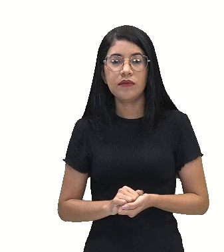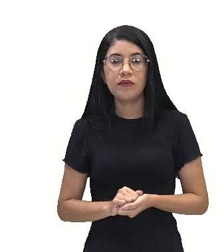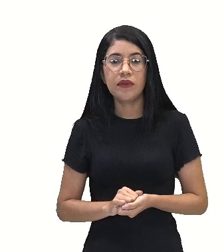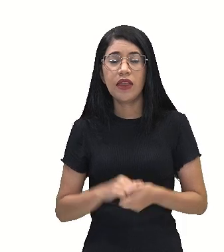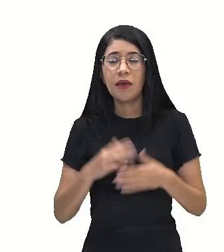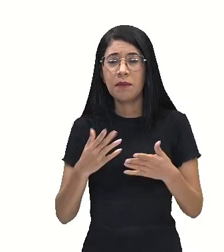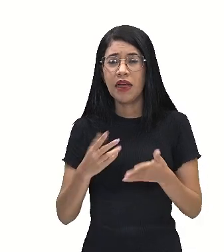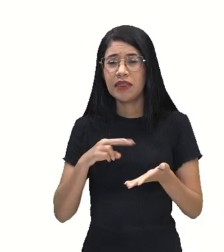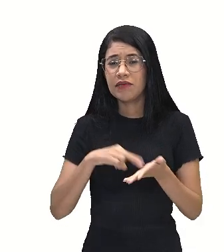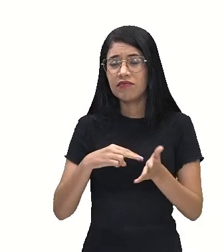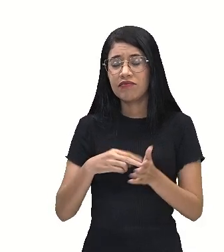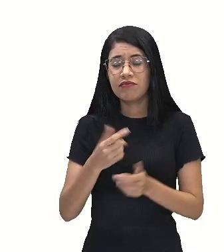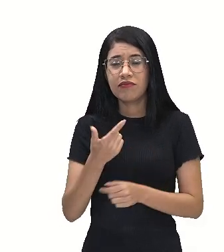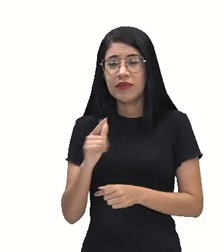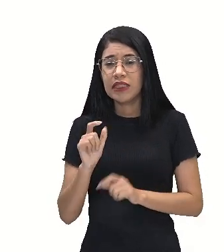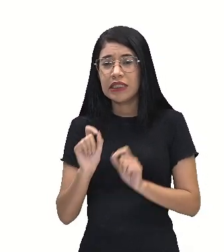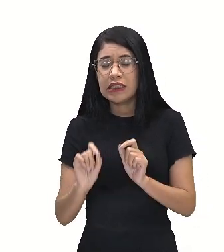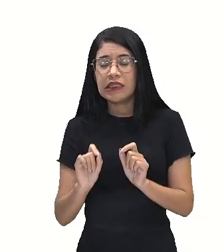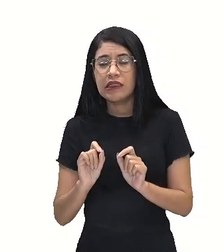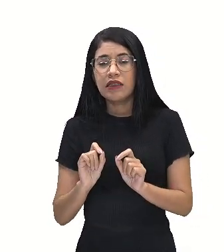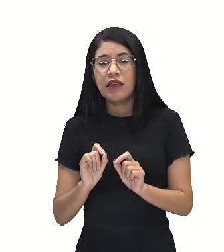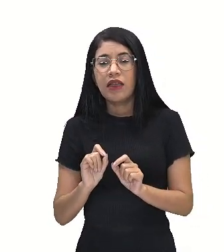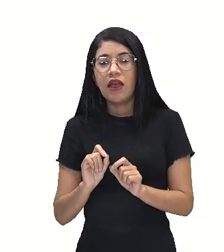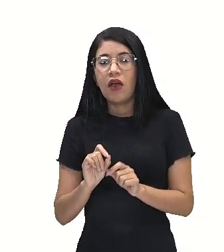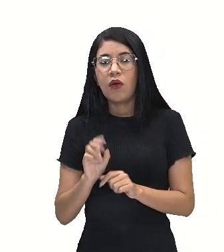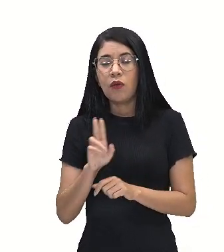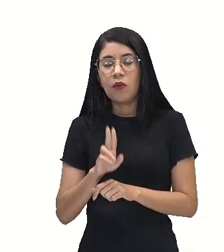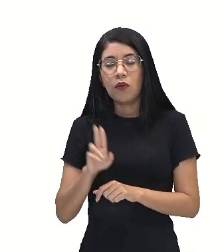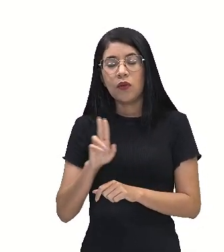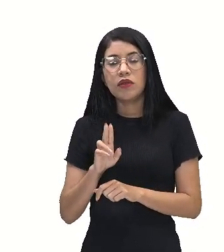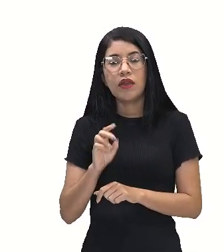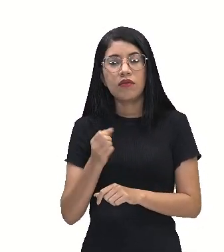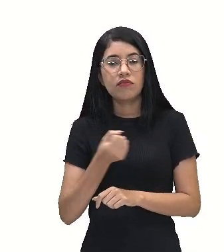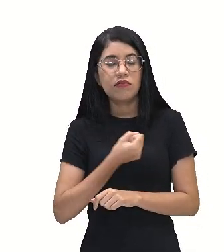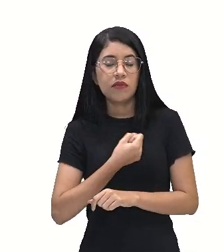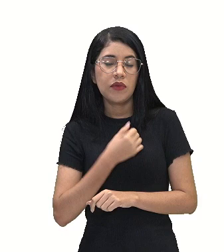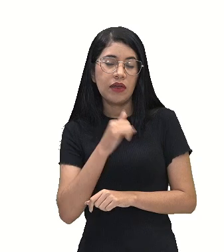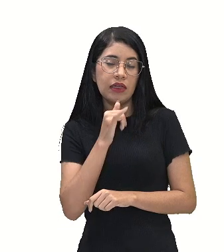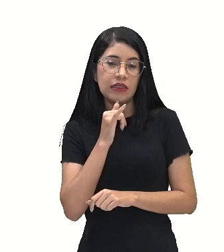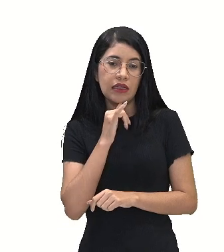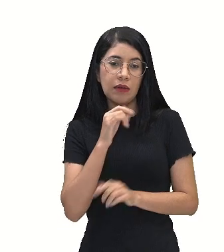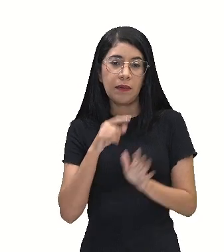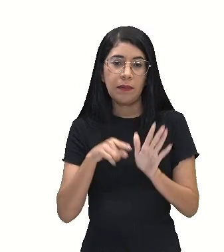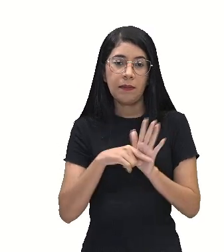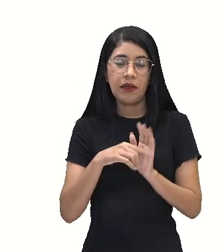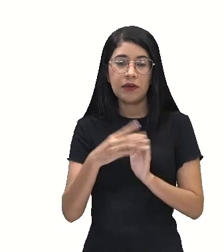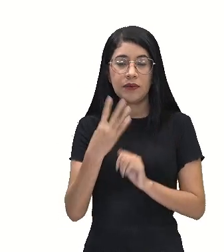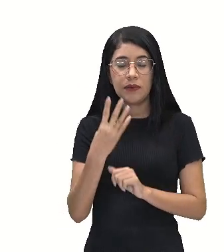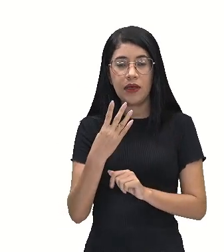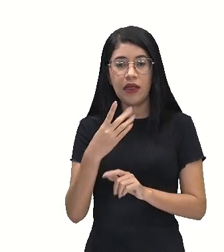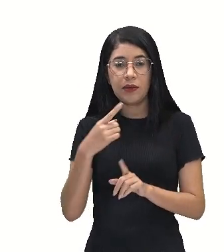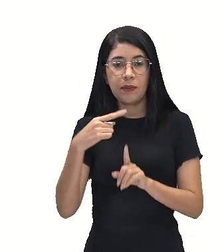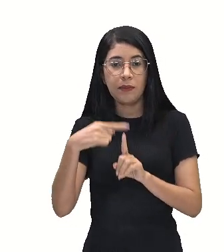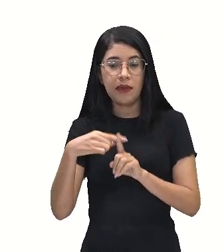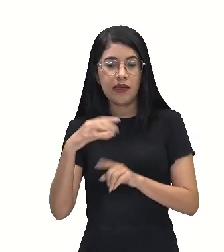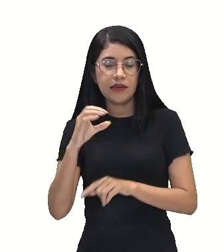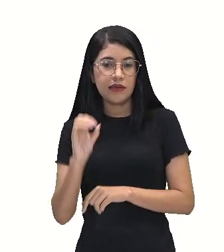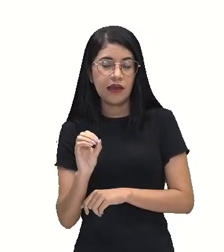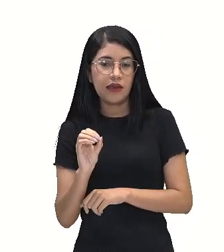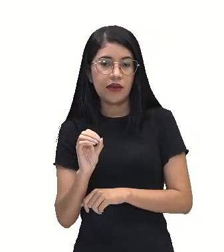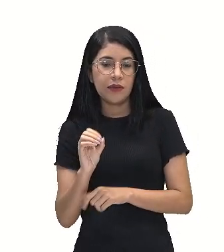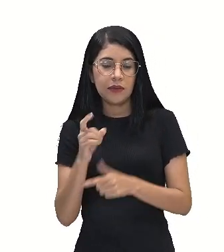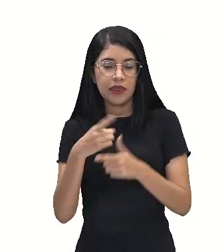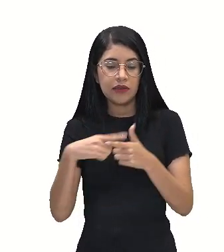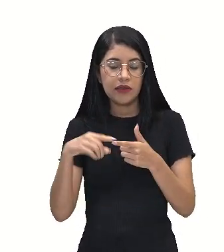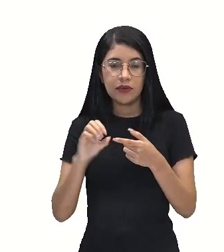sentido nós pegarmos um número, no caso aqui, o menos 4, e somar com 0 para dividir por